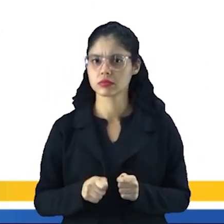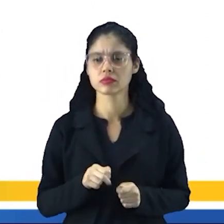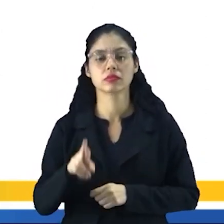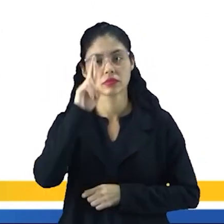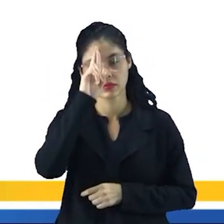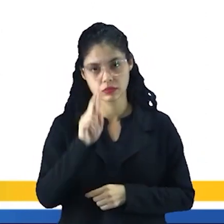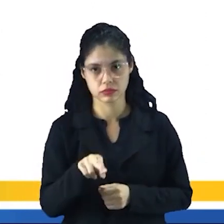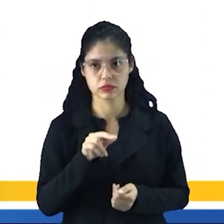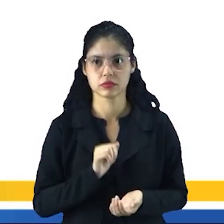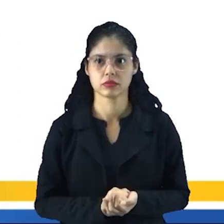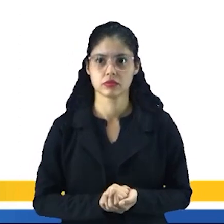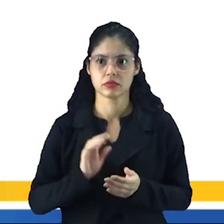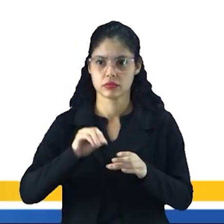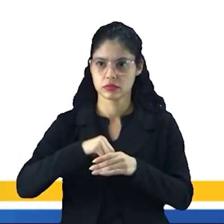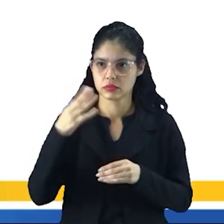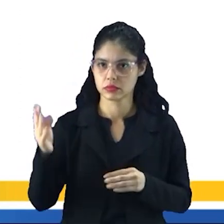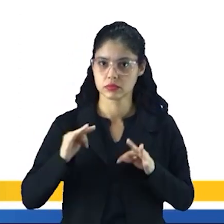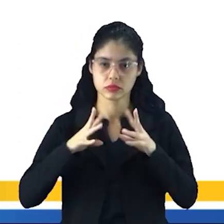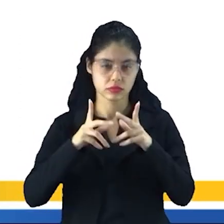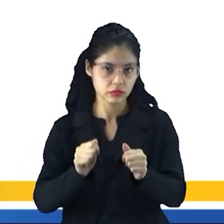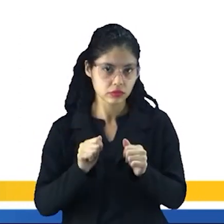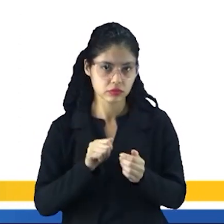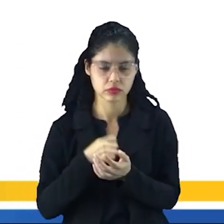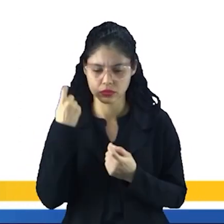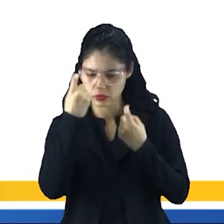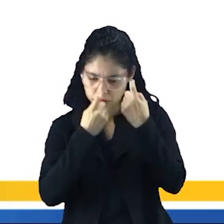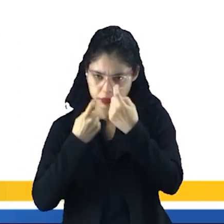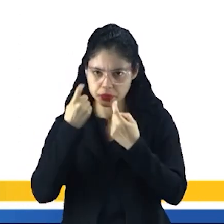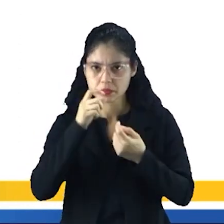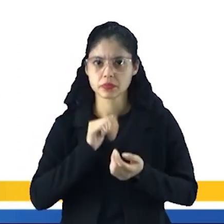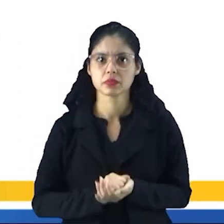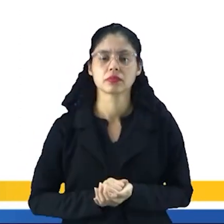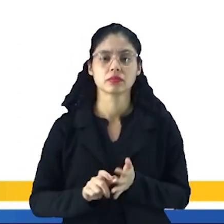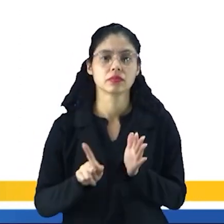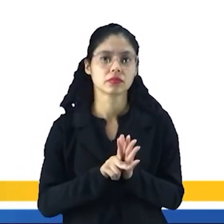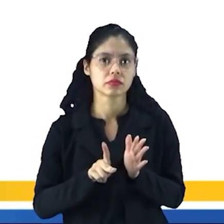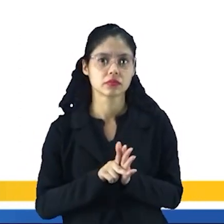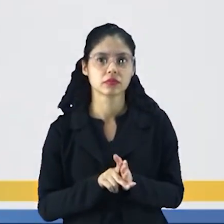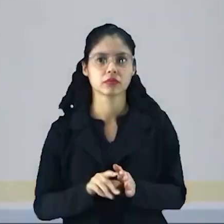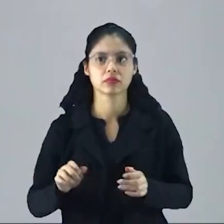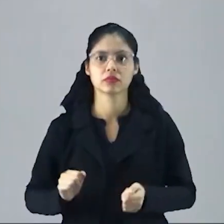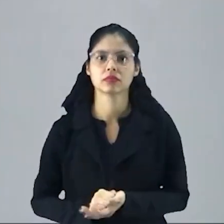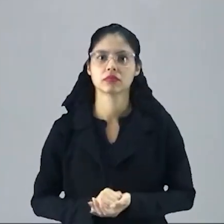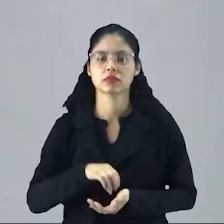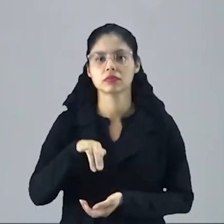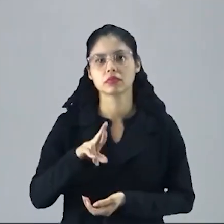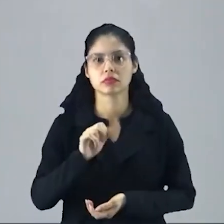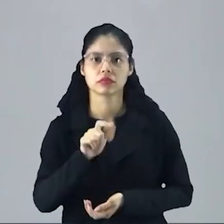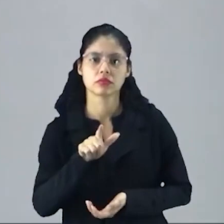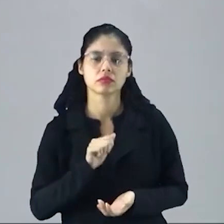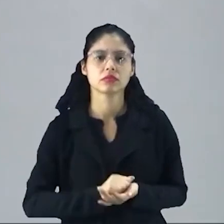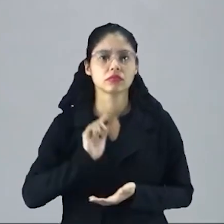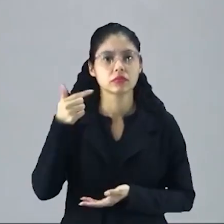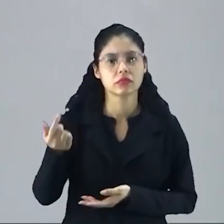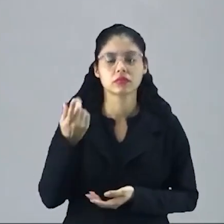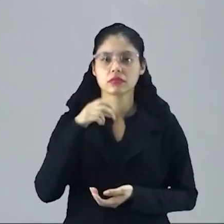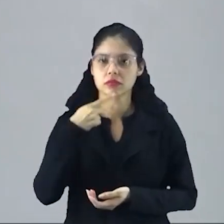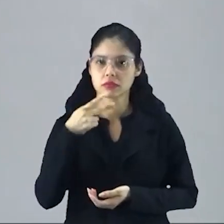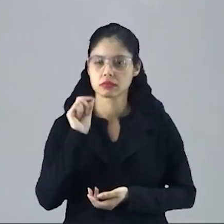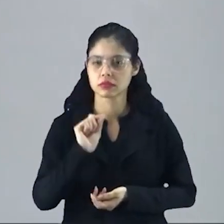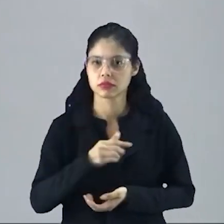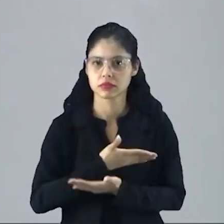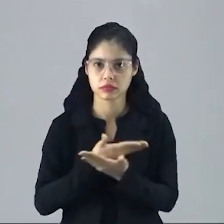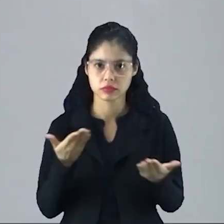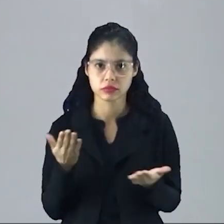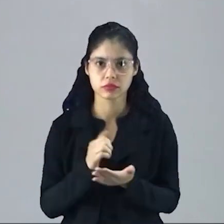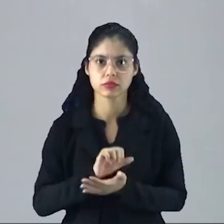pela razão, fora de toda preocupação estética e moral. Então, é aquilo que eu comentei com